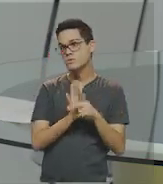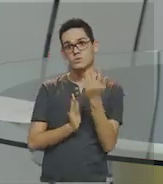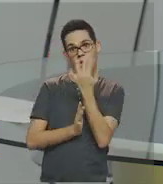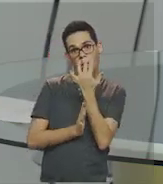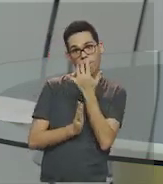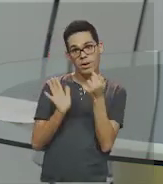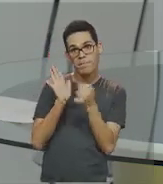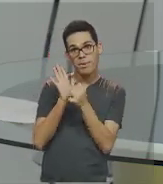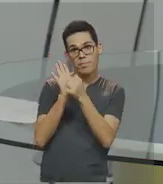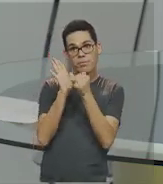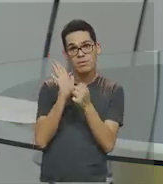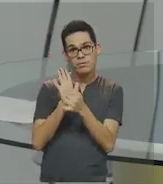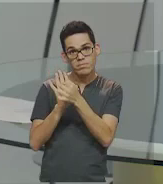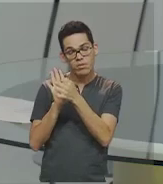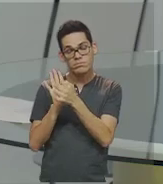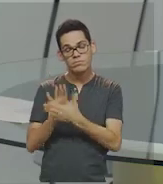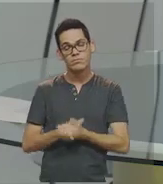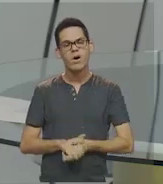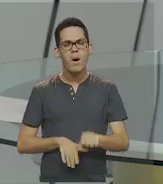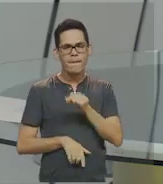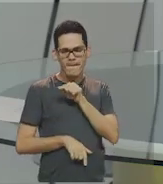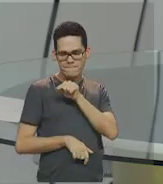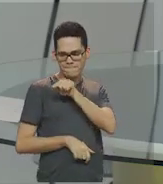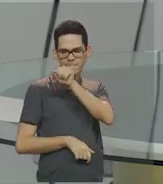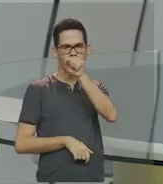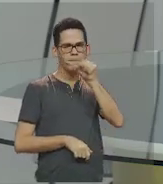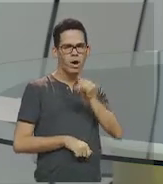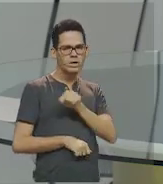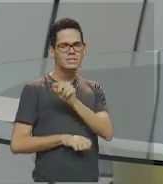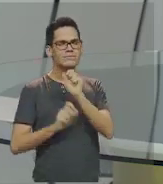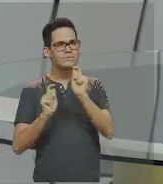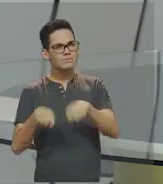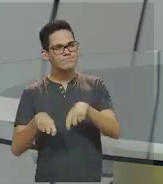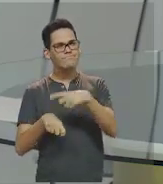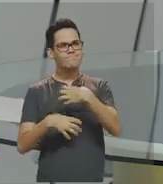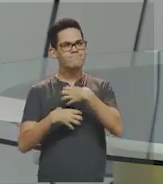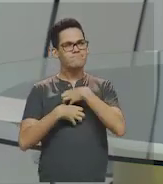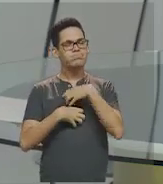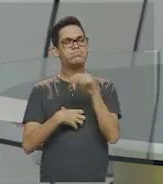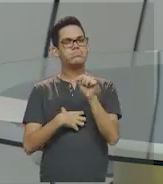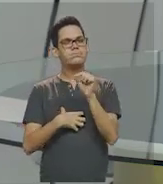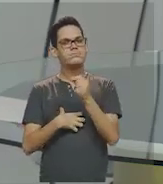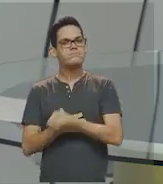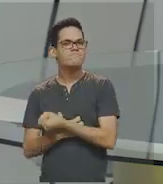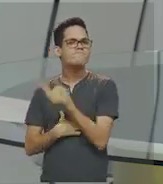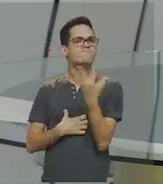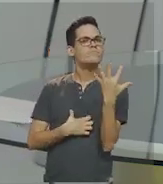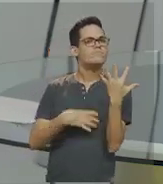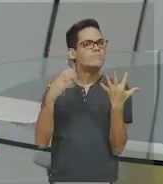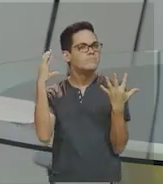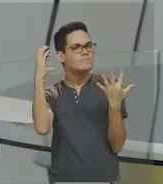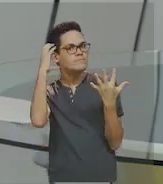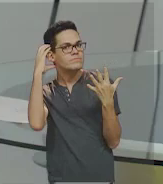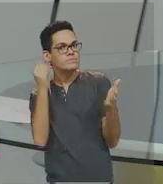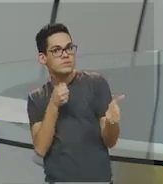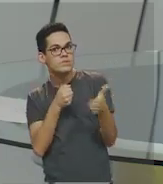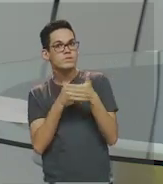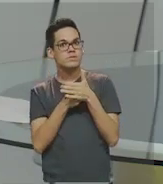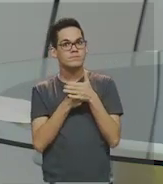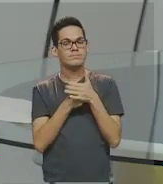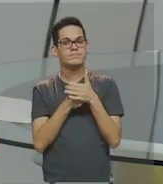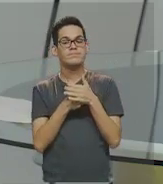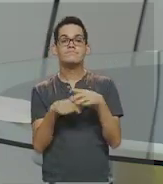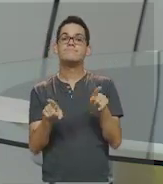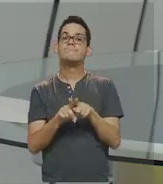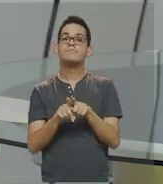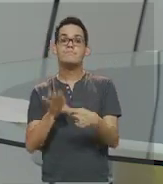pontos. O ponto ele pode causar a sensação de volume, de sombra.